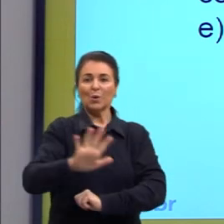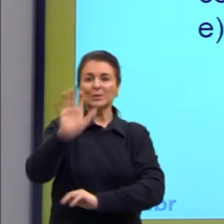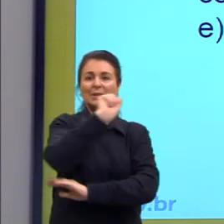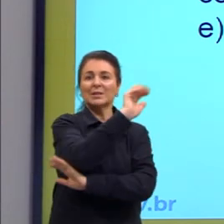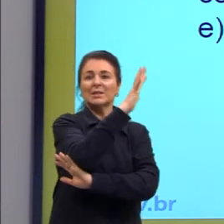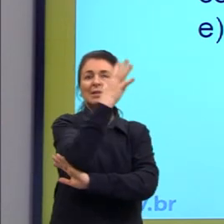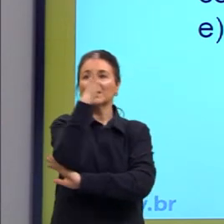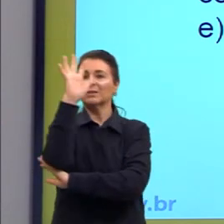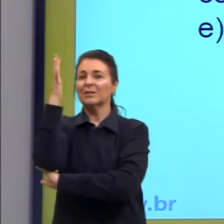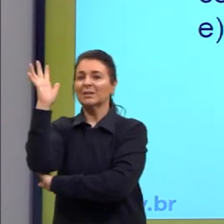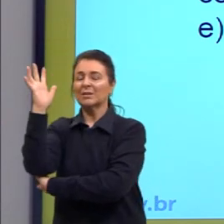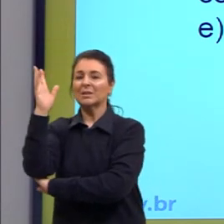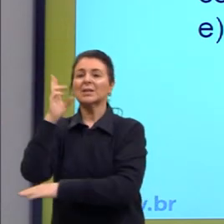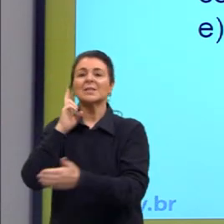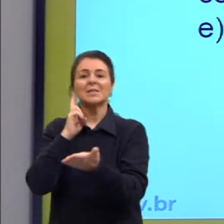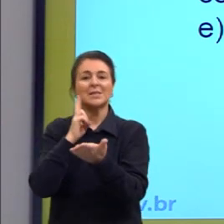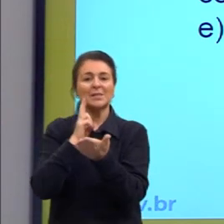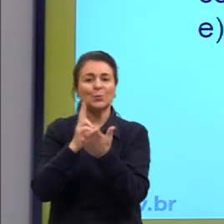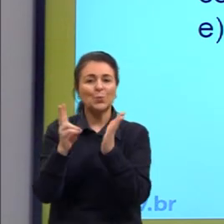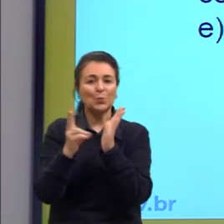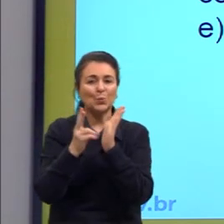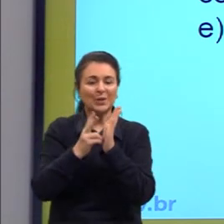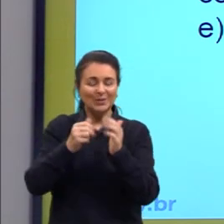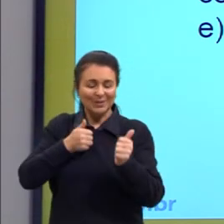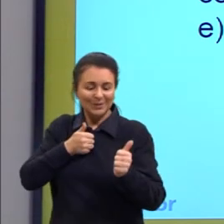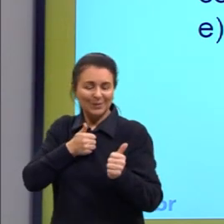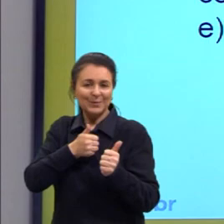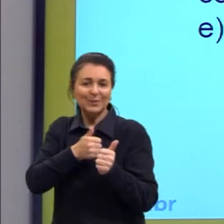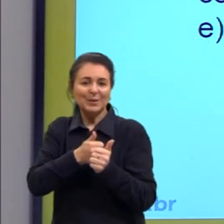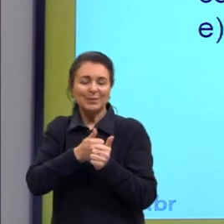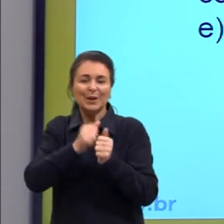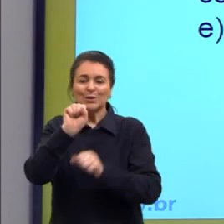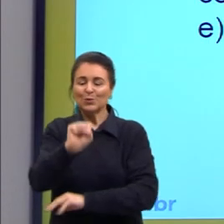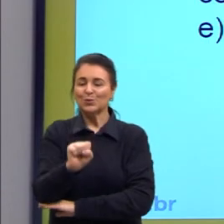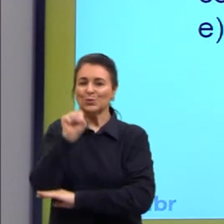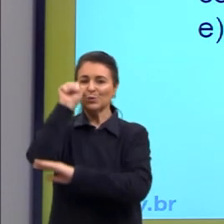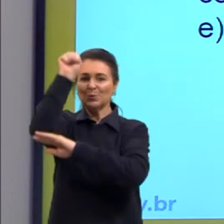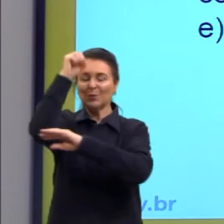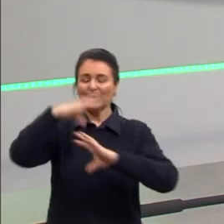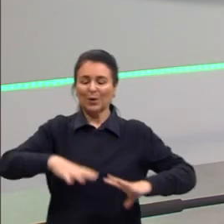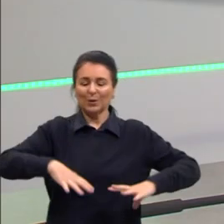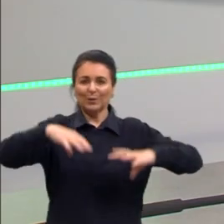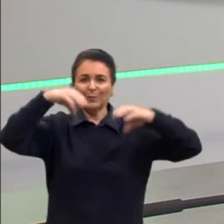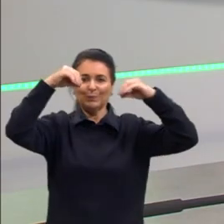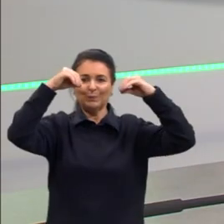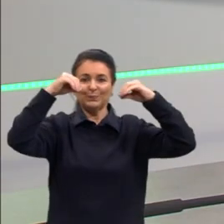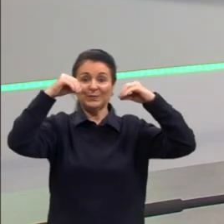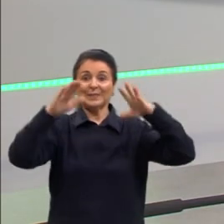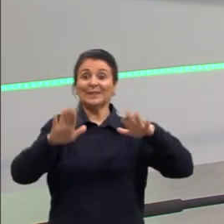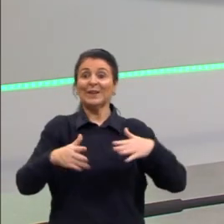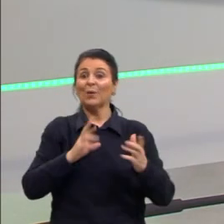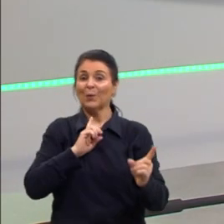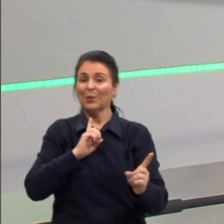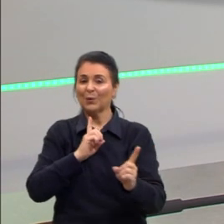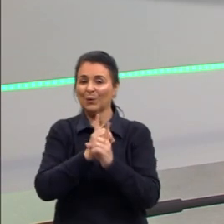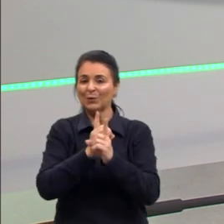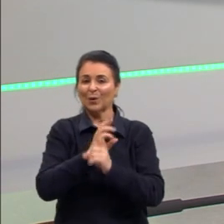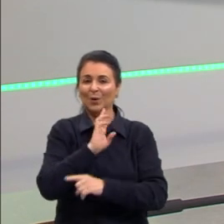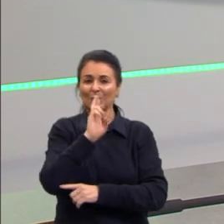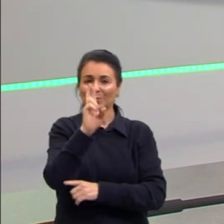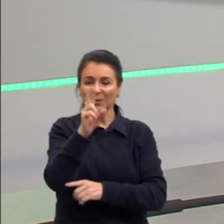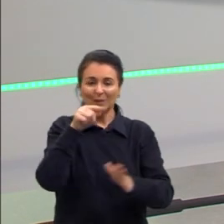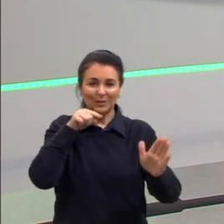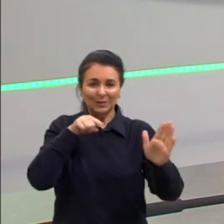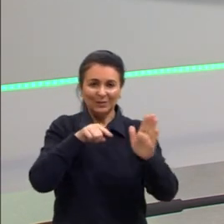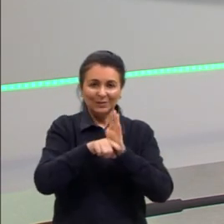além disso esse índio aproxima-se de Um Herói medieval Então temos aqui a nossa resposta tá da